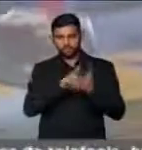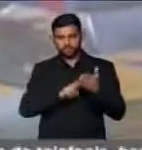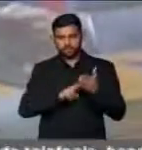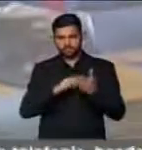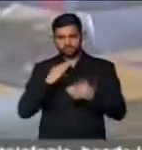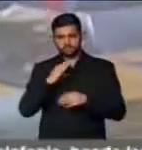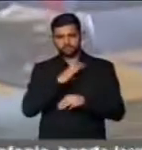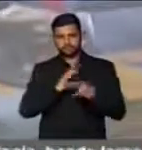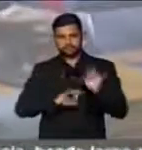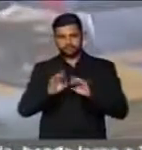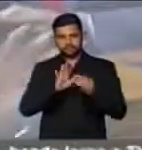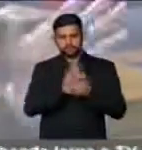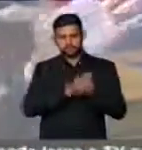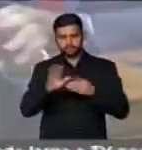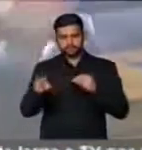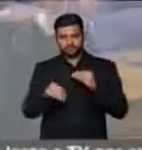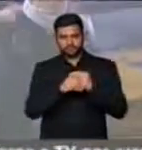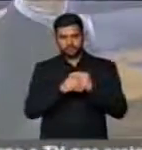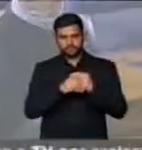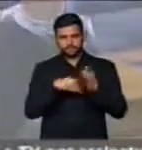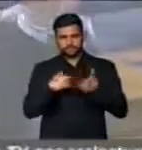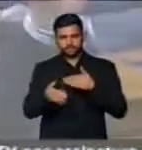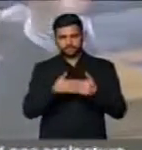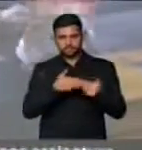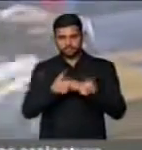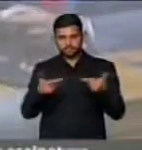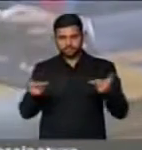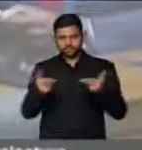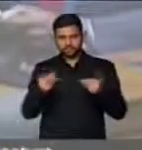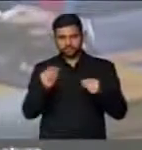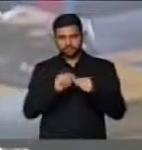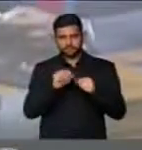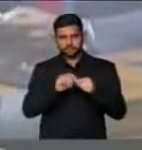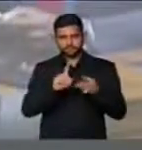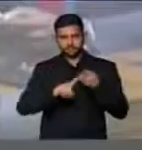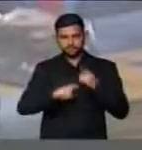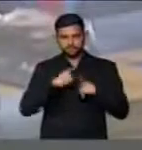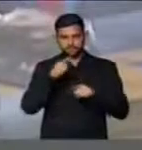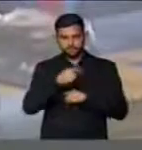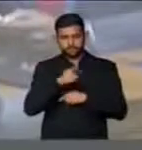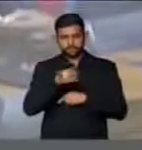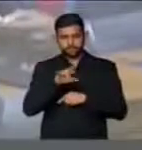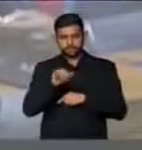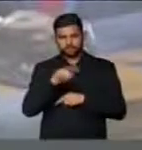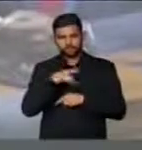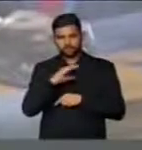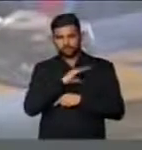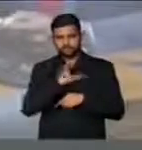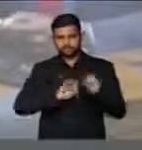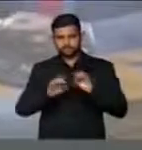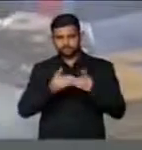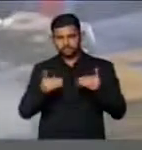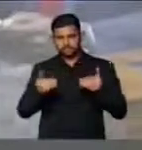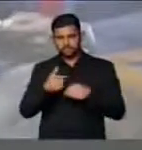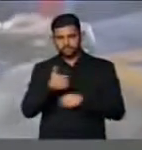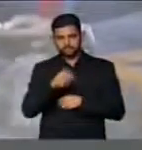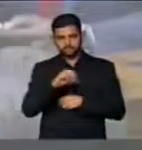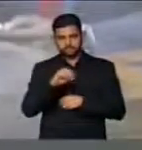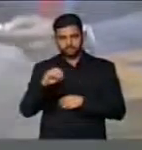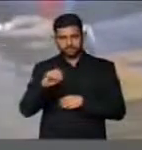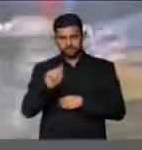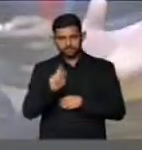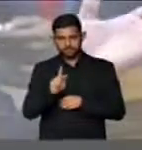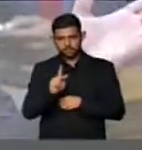relatório da comissão especial sem emendas, de quem quer que seja. Aquilo que foi negociado lá, Paulo Dendê, na comissão especial. A 690, claro, ok?